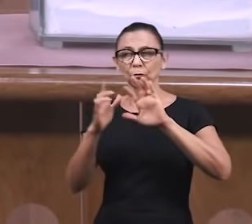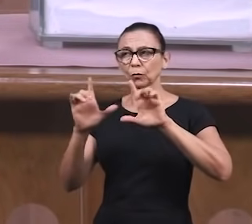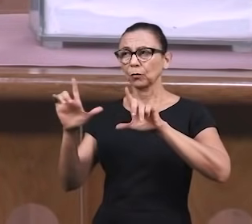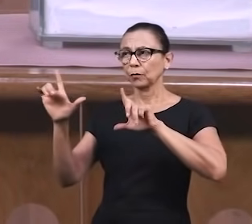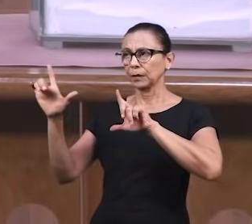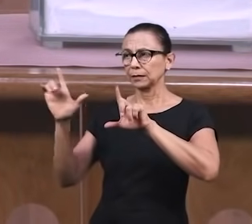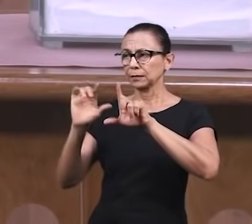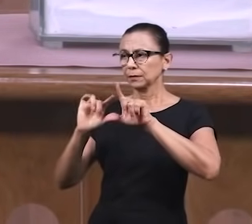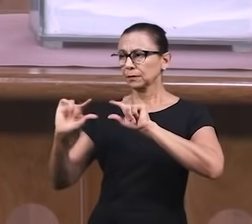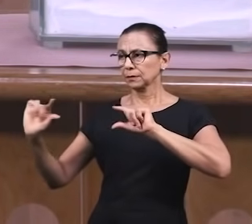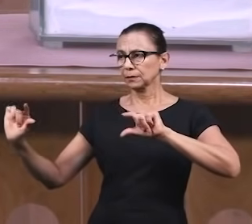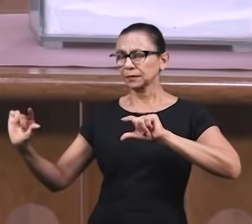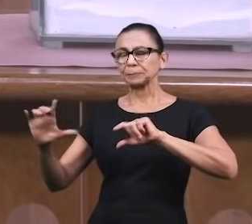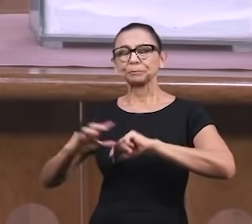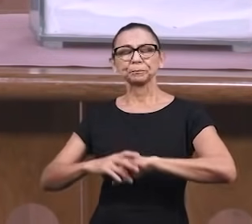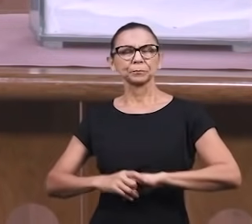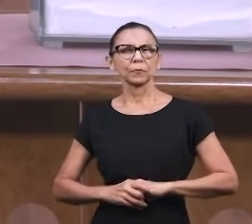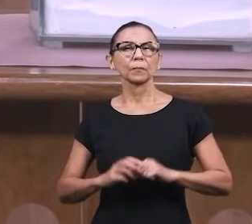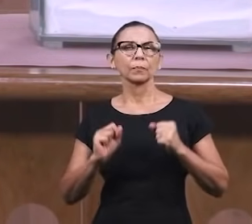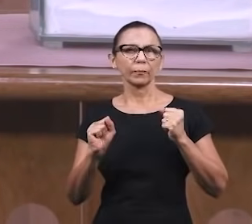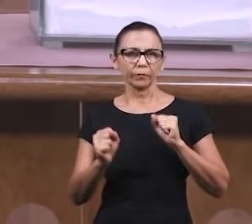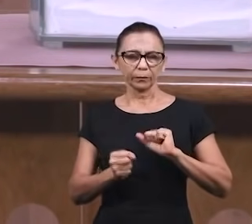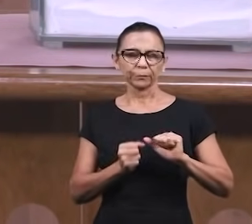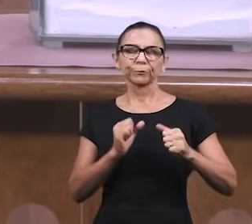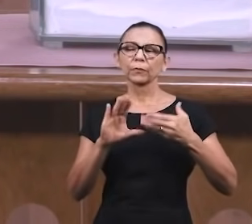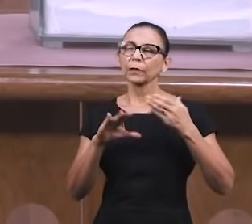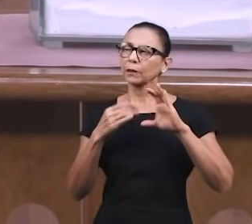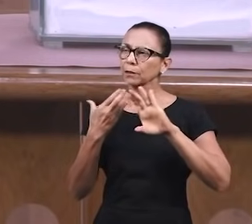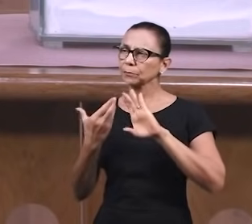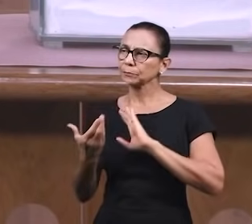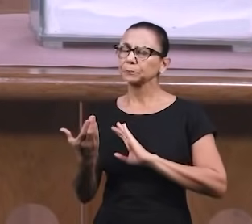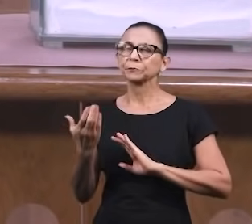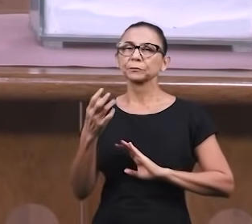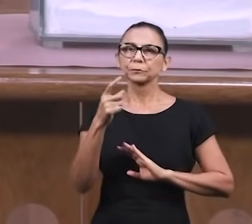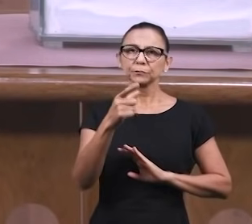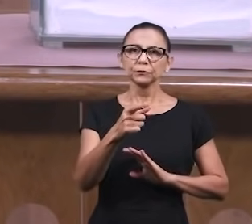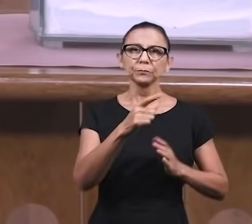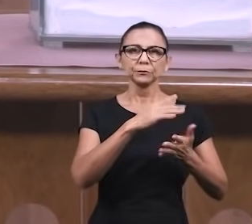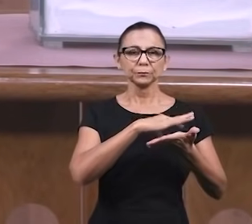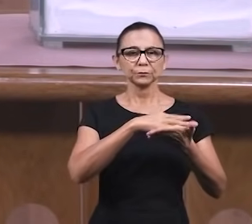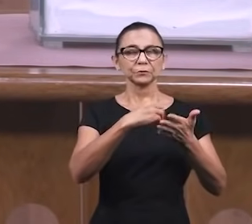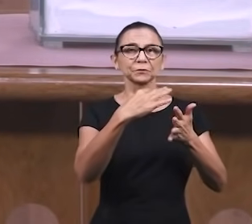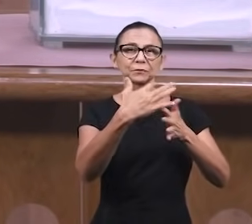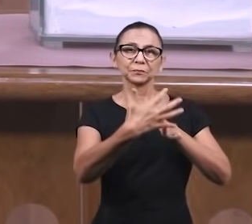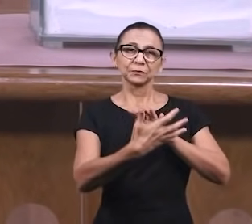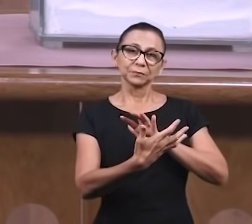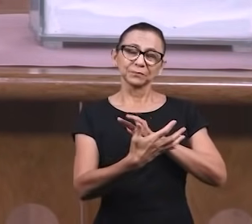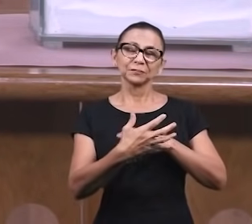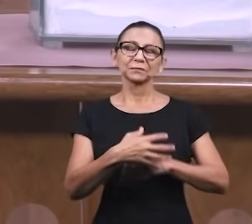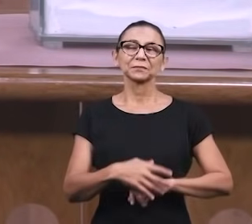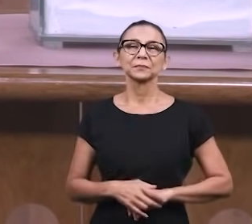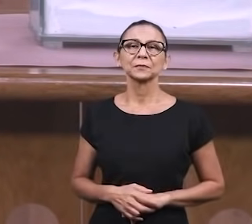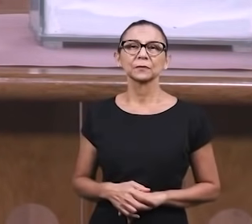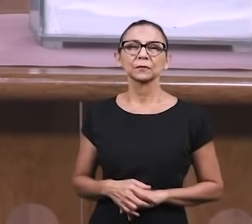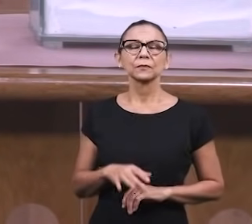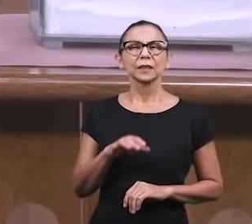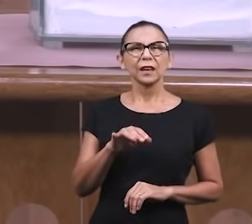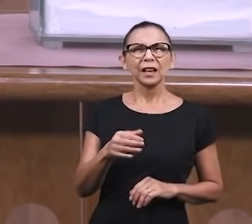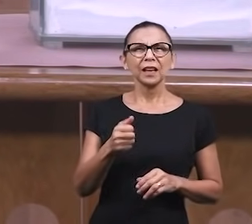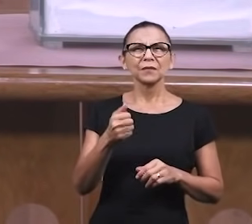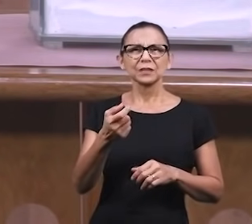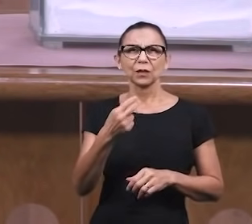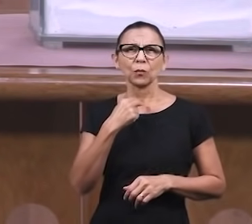na tela. Você vai estar em comunhão com Deus, você vai deixar um pouquinho, se possível, naturalmente, aquilo que você está